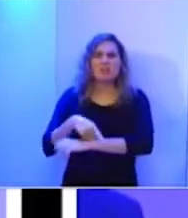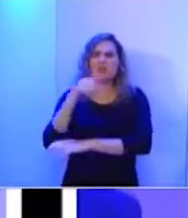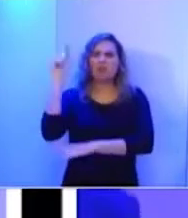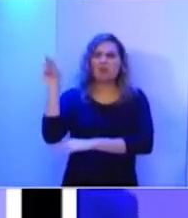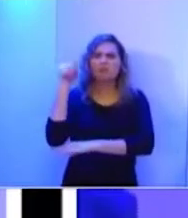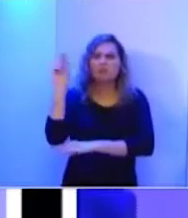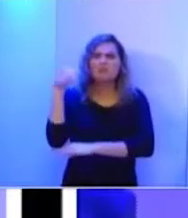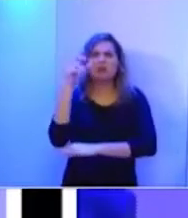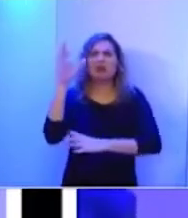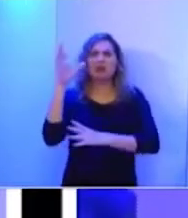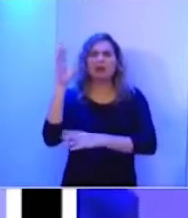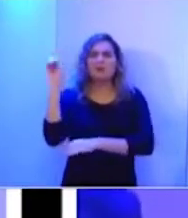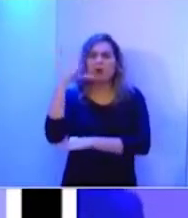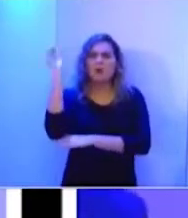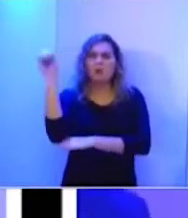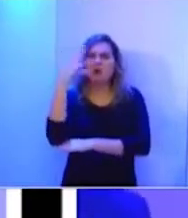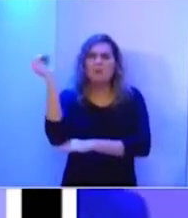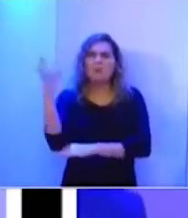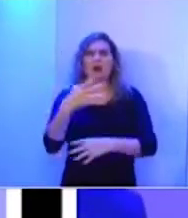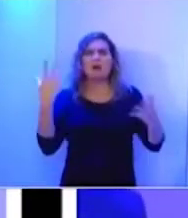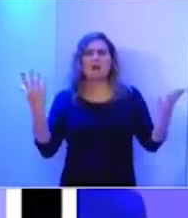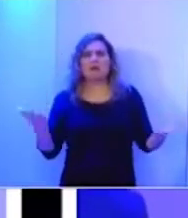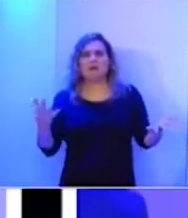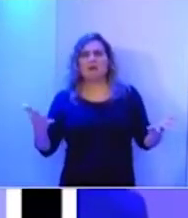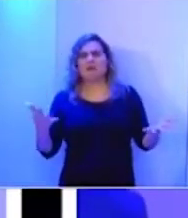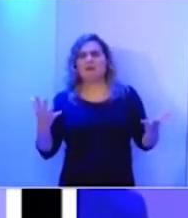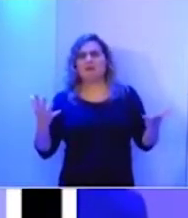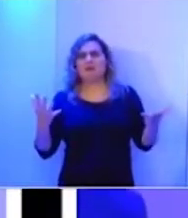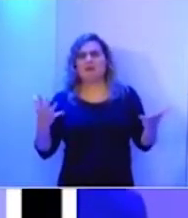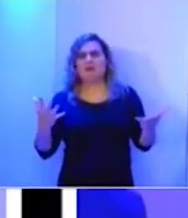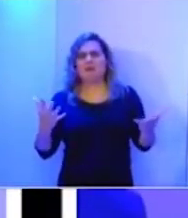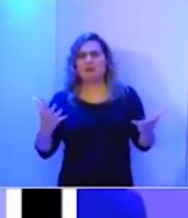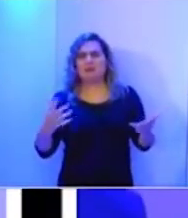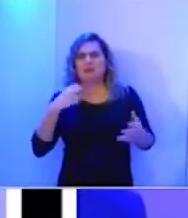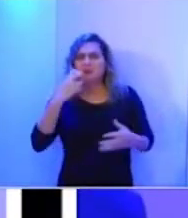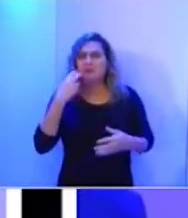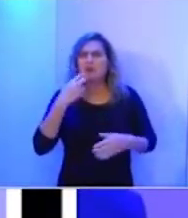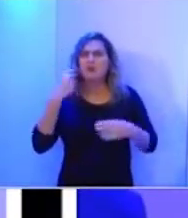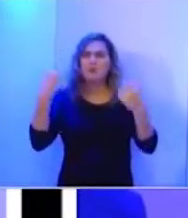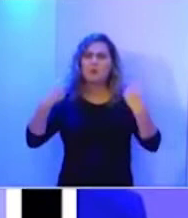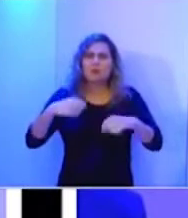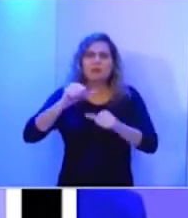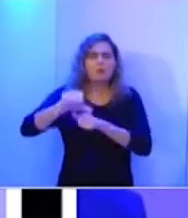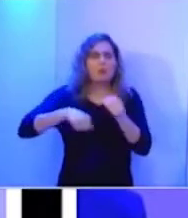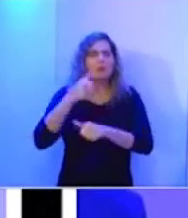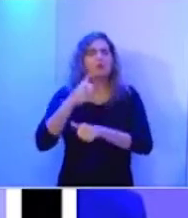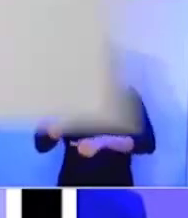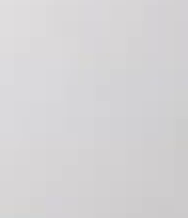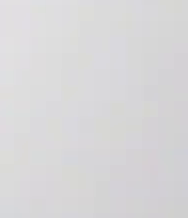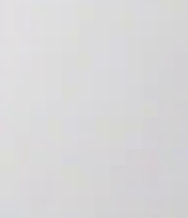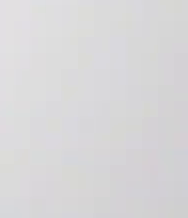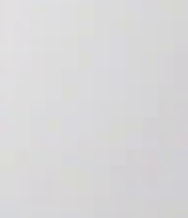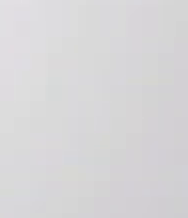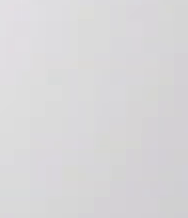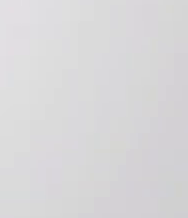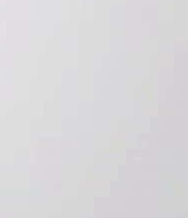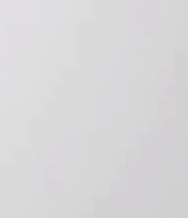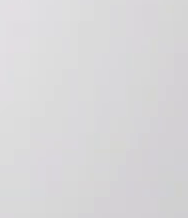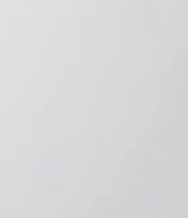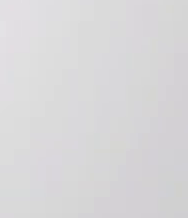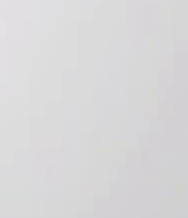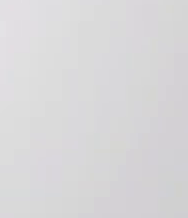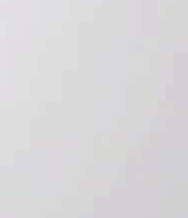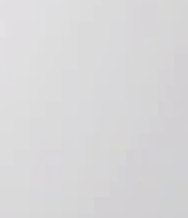aqui indignado. Eu estava do lado de lá, agora eu estou do lado de cá. Natal tem esperança, Natal tem jeito. Natal